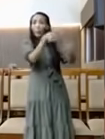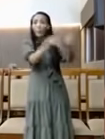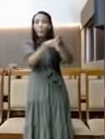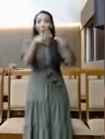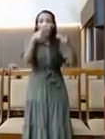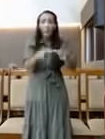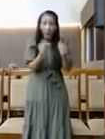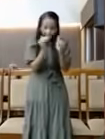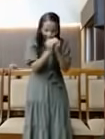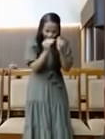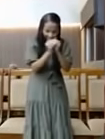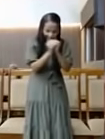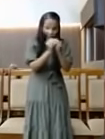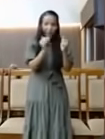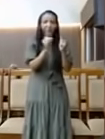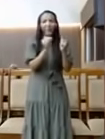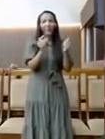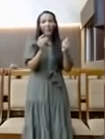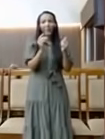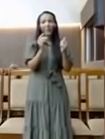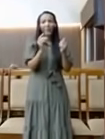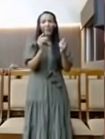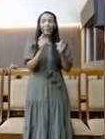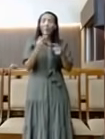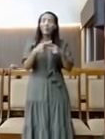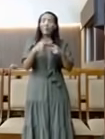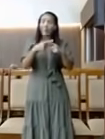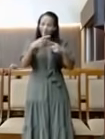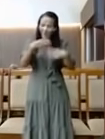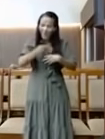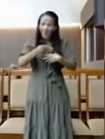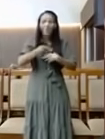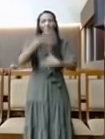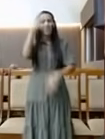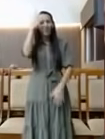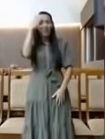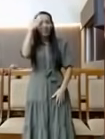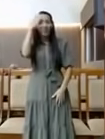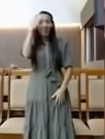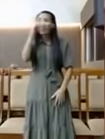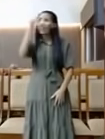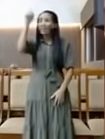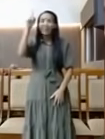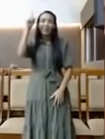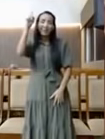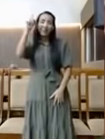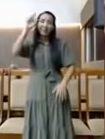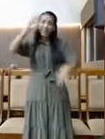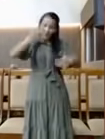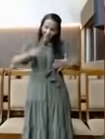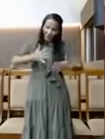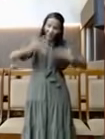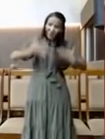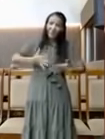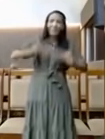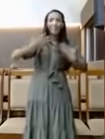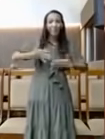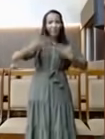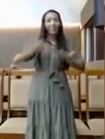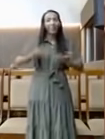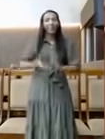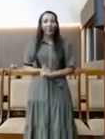dele e é assim o que sustenta as pernas o povo é a tua comunhão com Deus é a tua oração